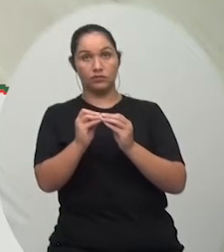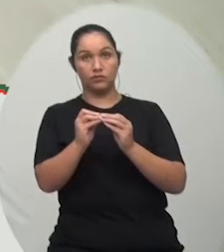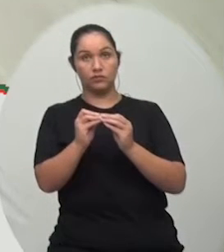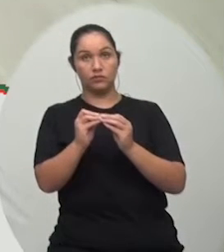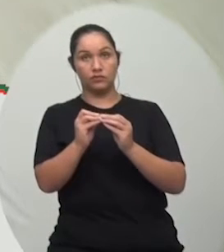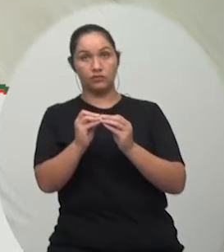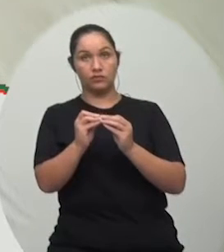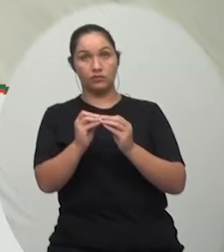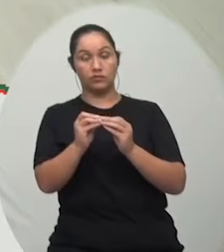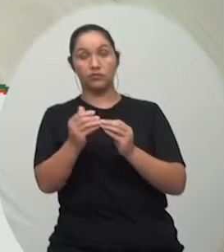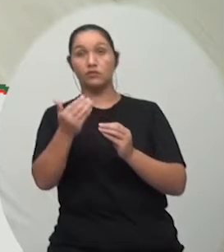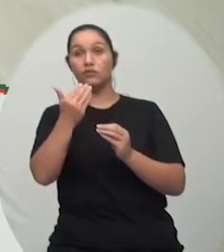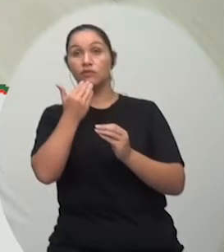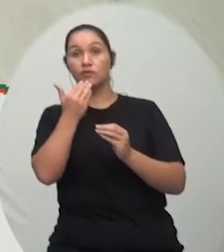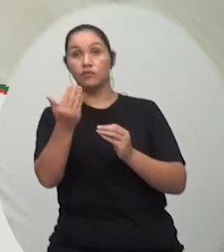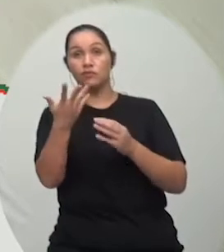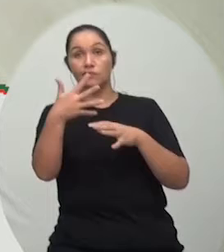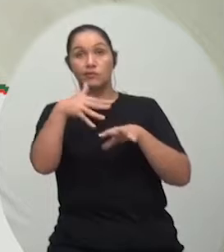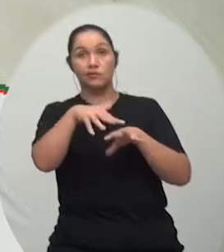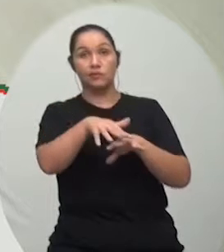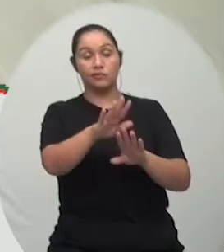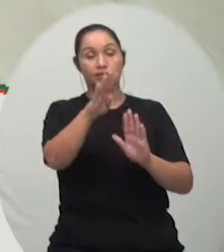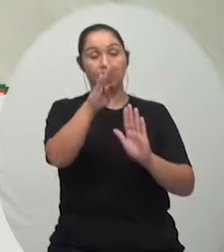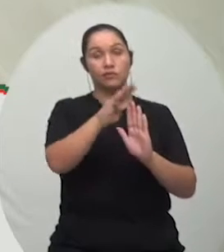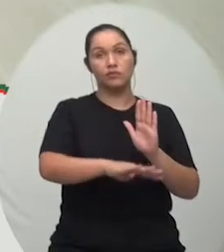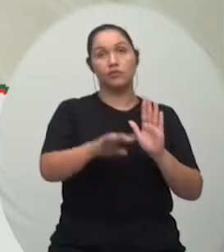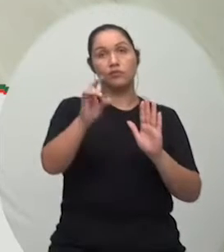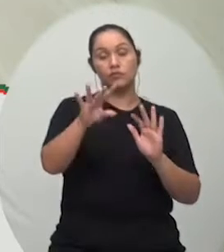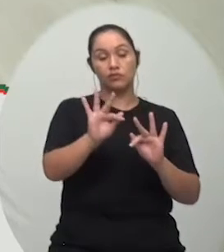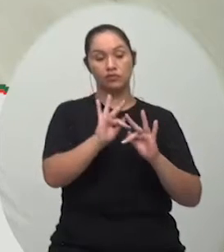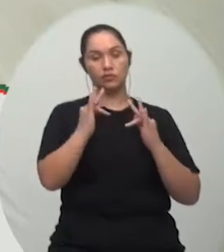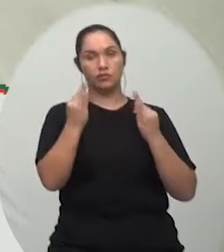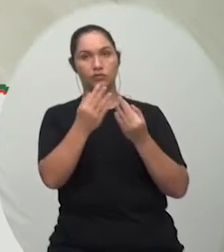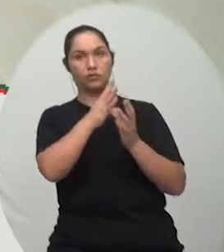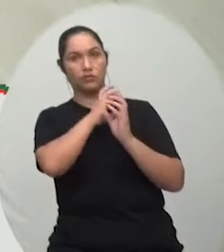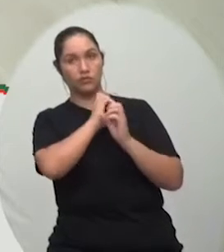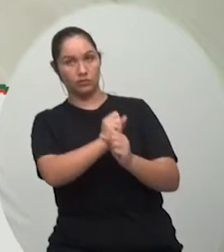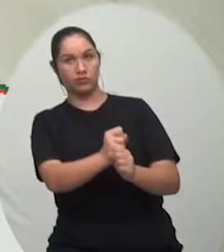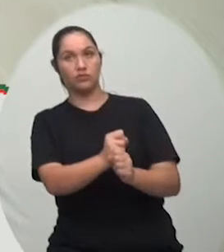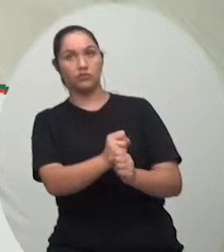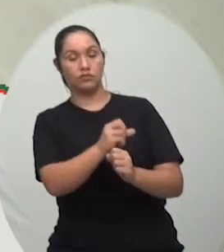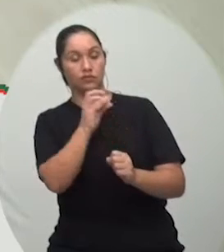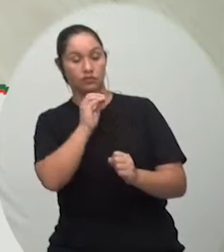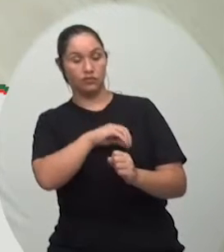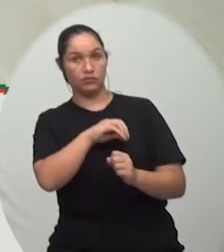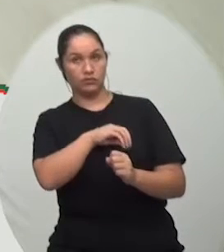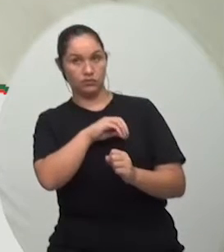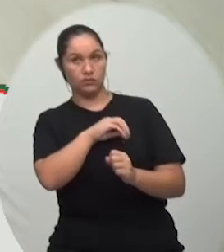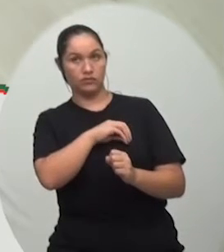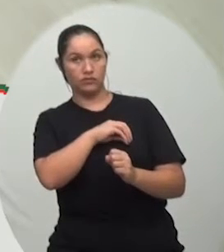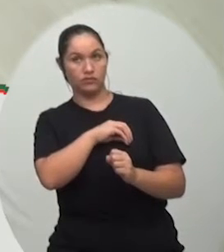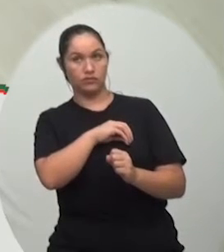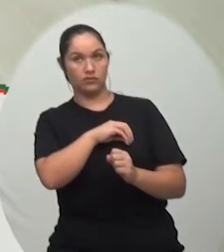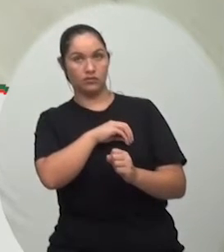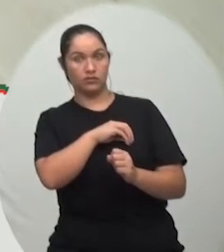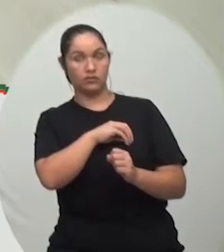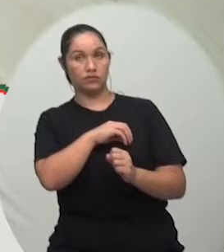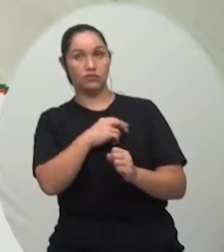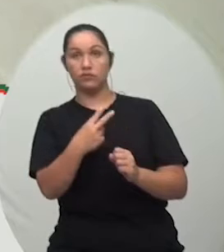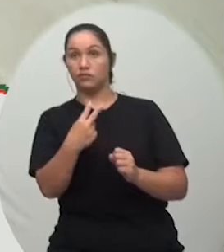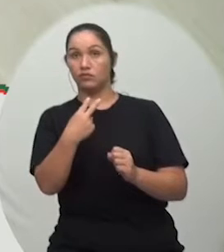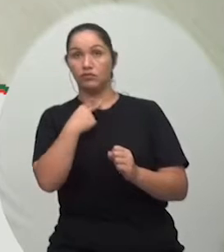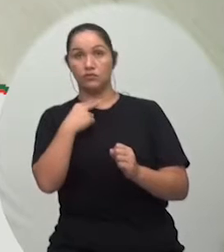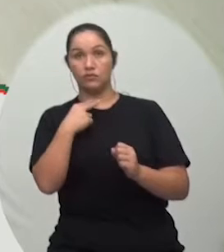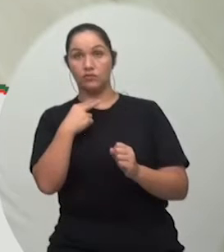inclusão ao referido programas as famílias cuja soma total de seus rendimentos base não ultrapasse a